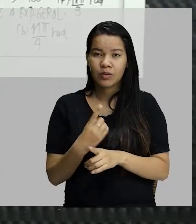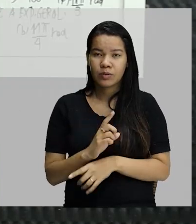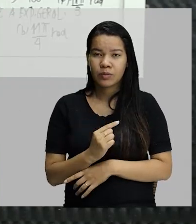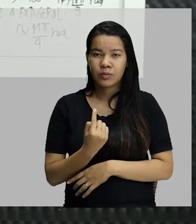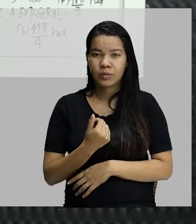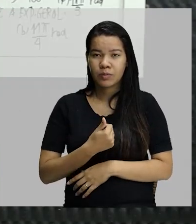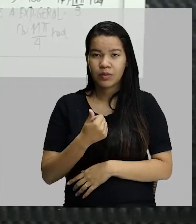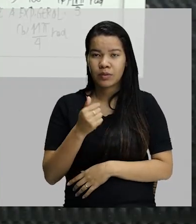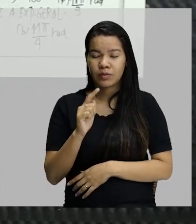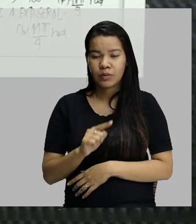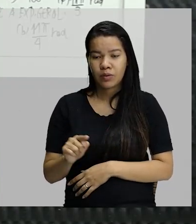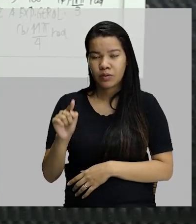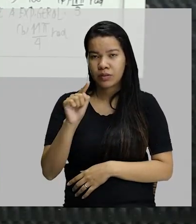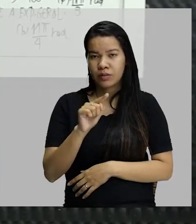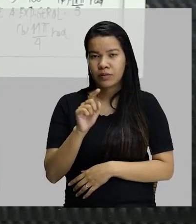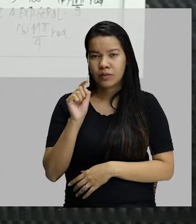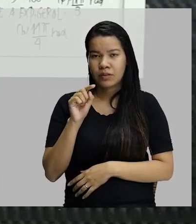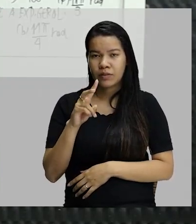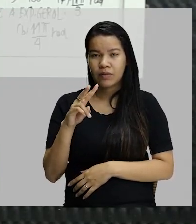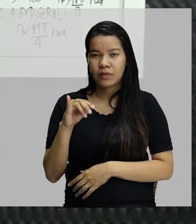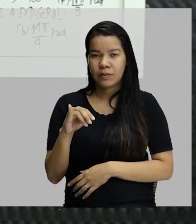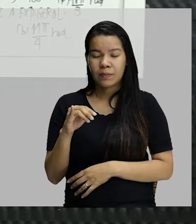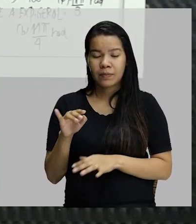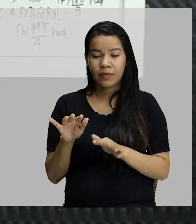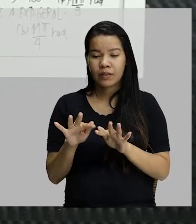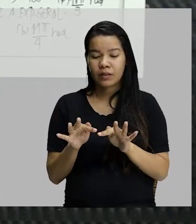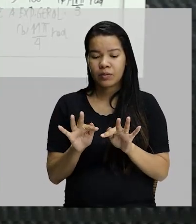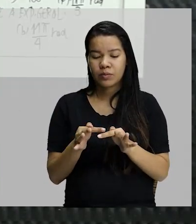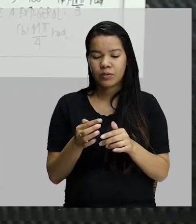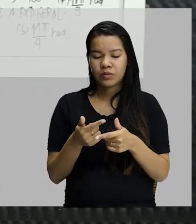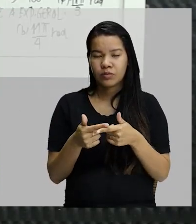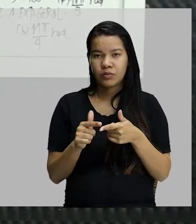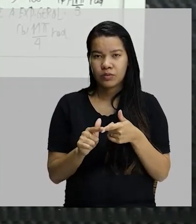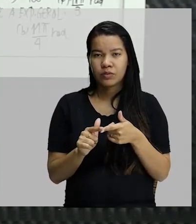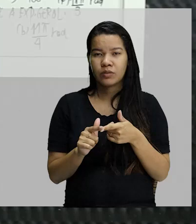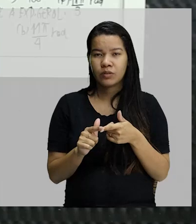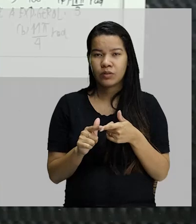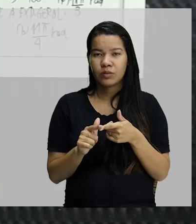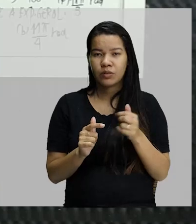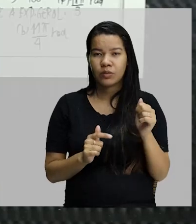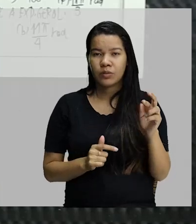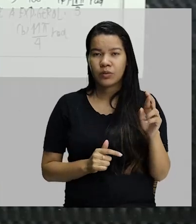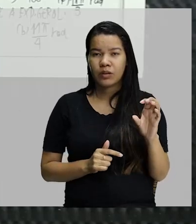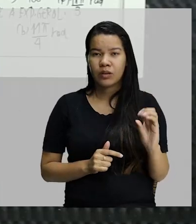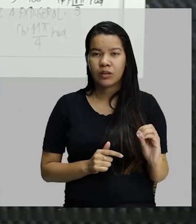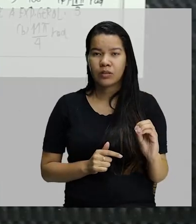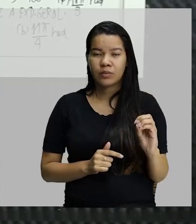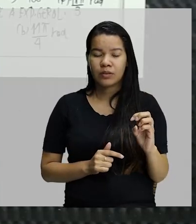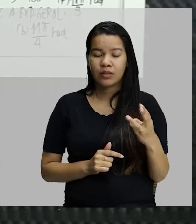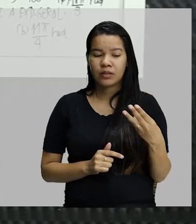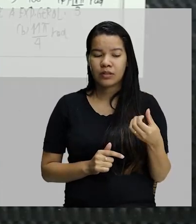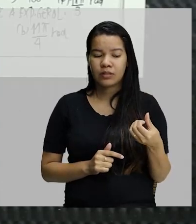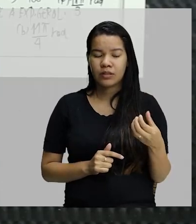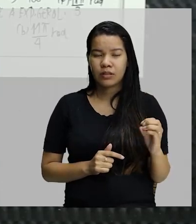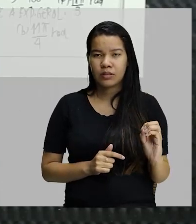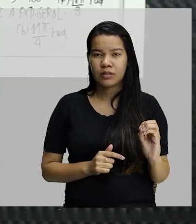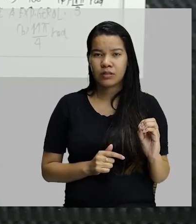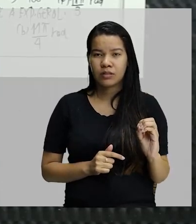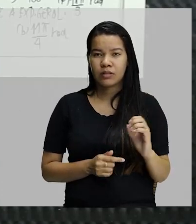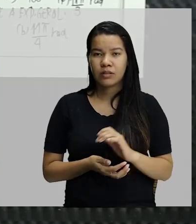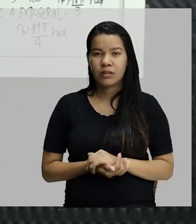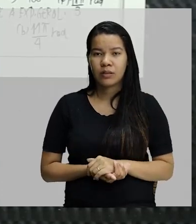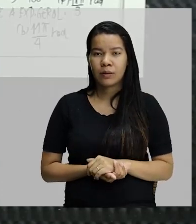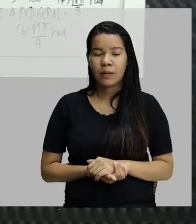volta? Ora, você vai simplesmente dividir o arco por 360, né?